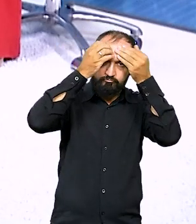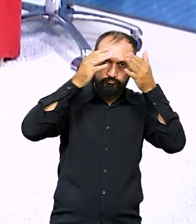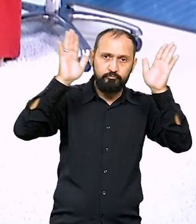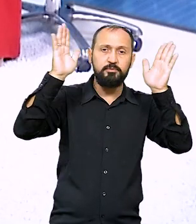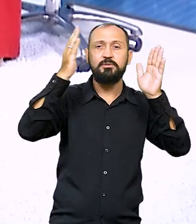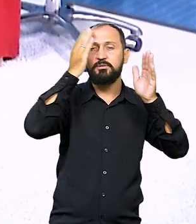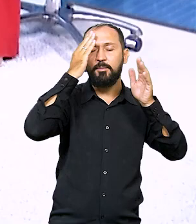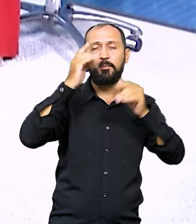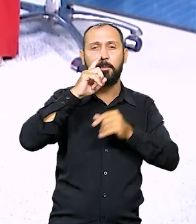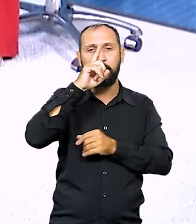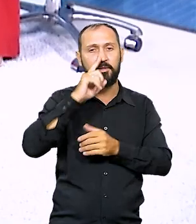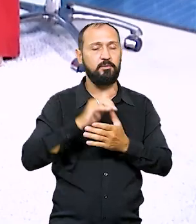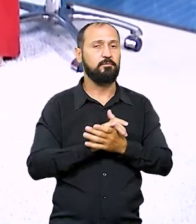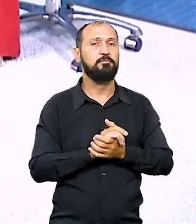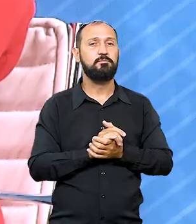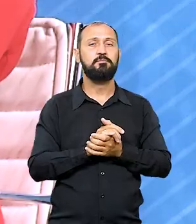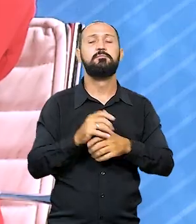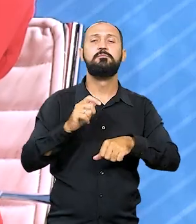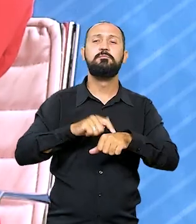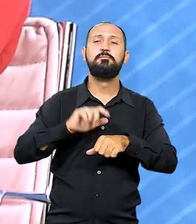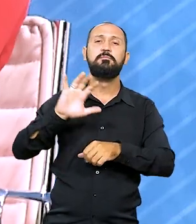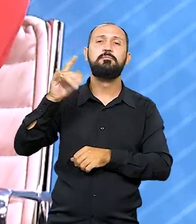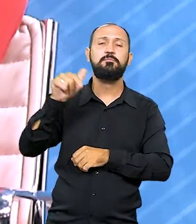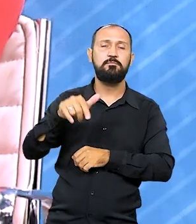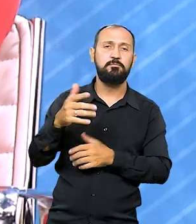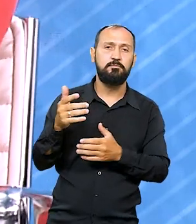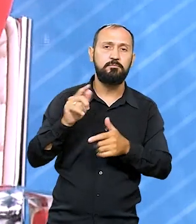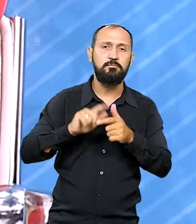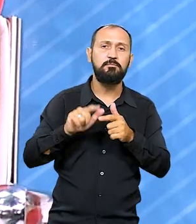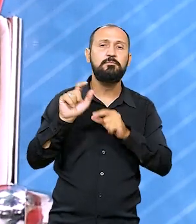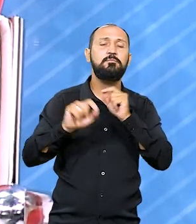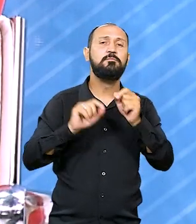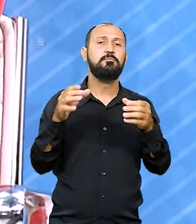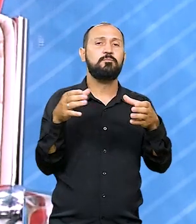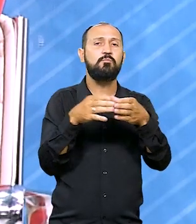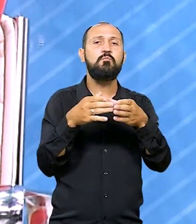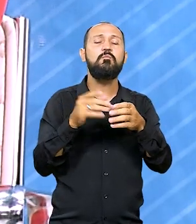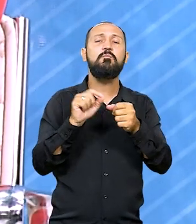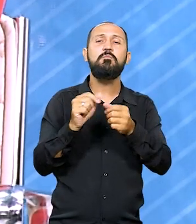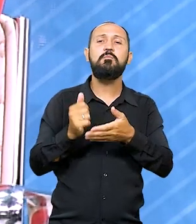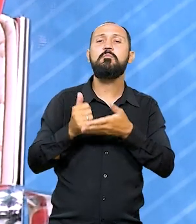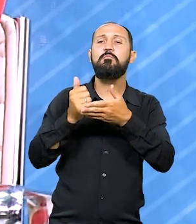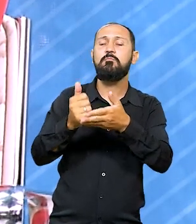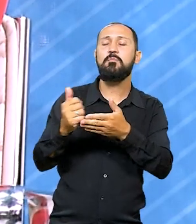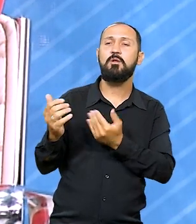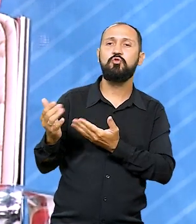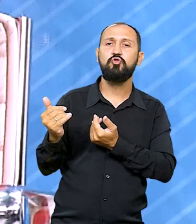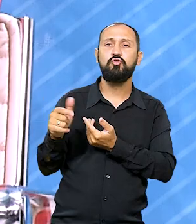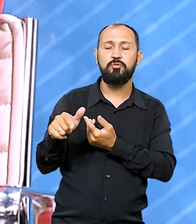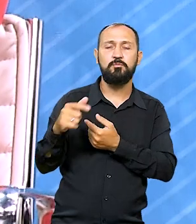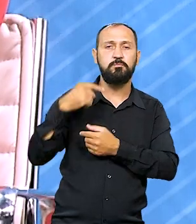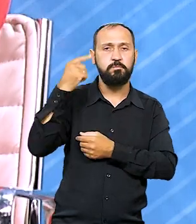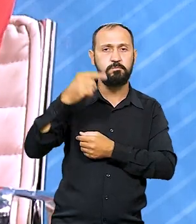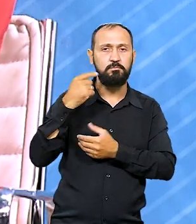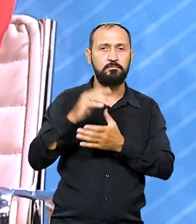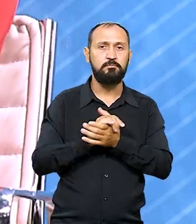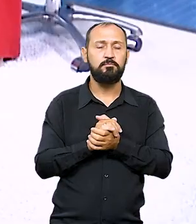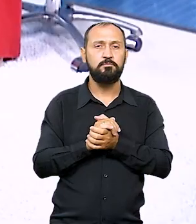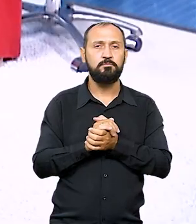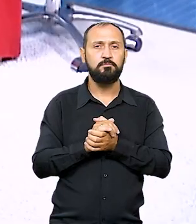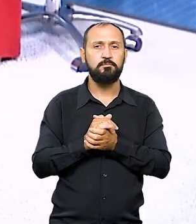mais cientes dos riscos. Doutor, e quando acontece uma situação dessa, o que a comissão faz para auxiliar esse jovem